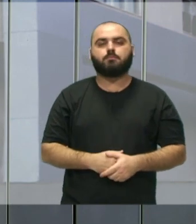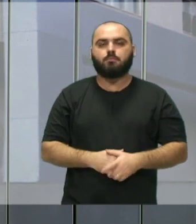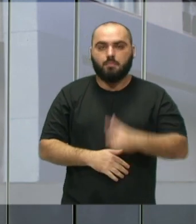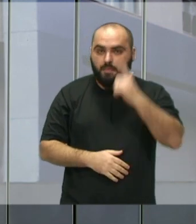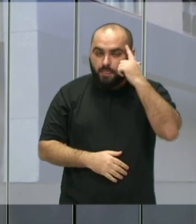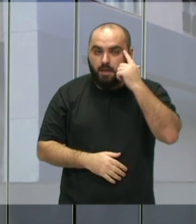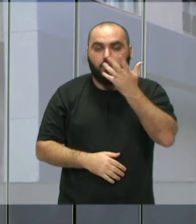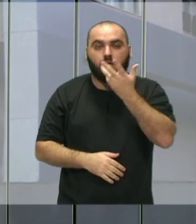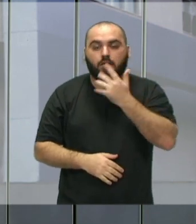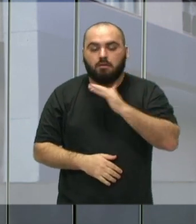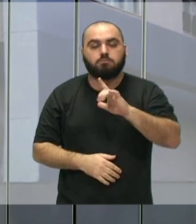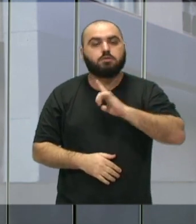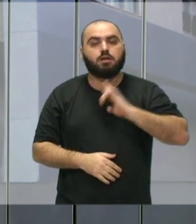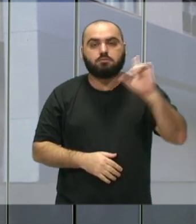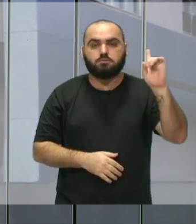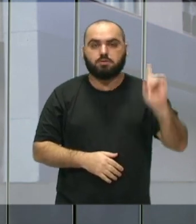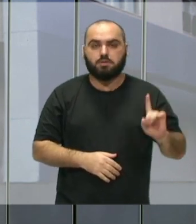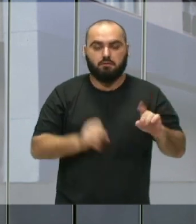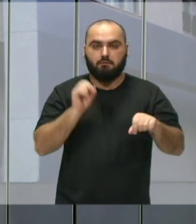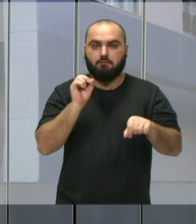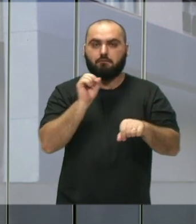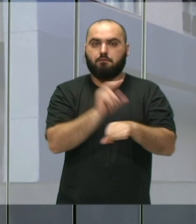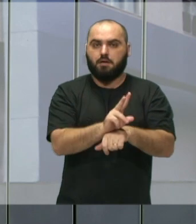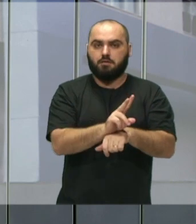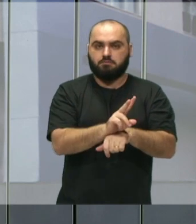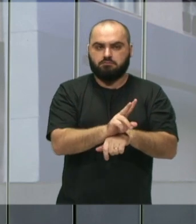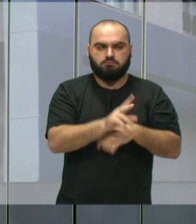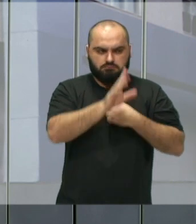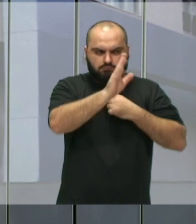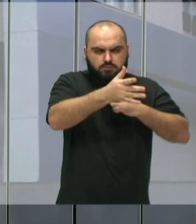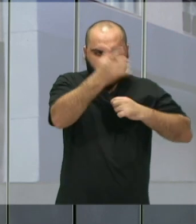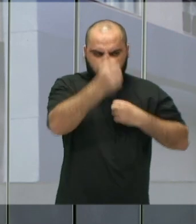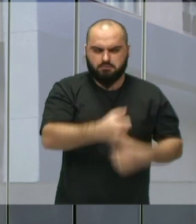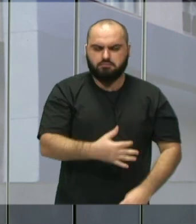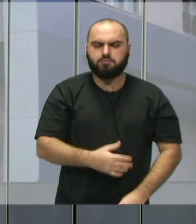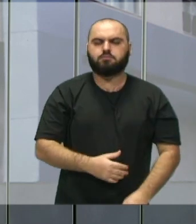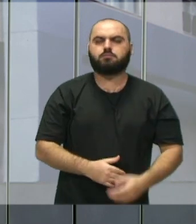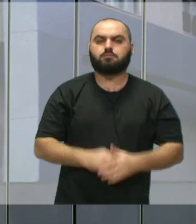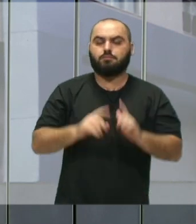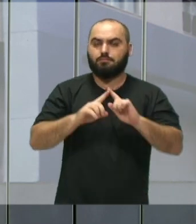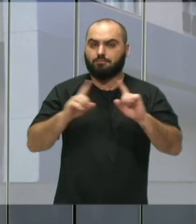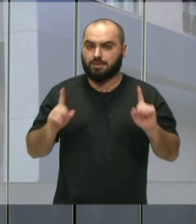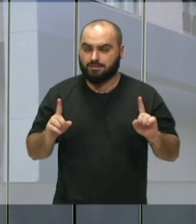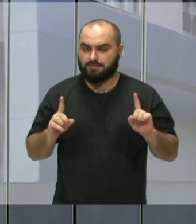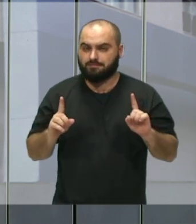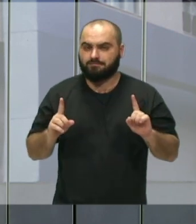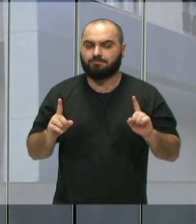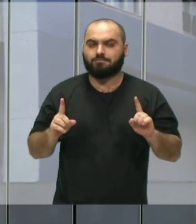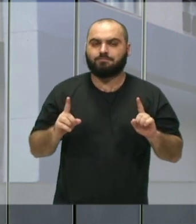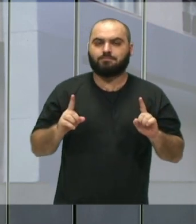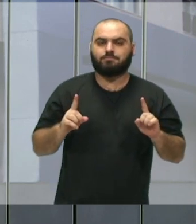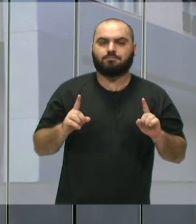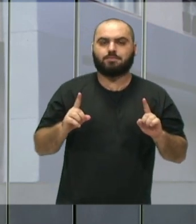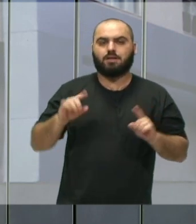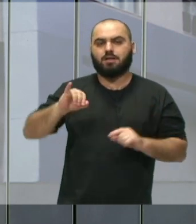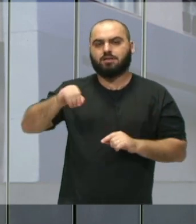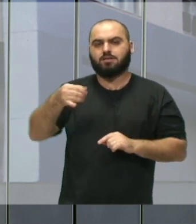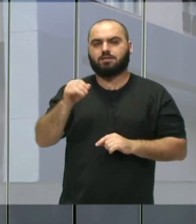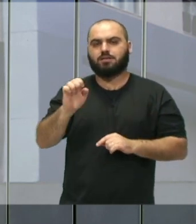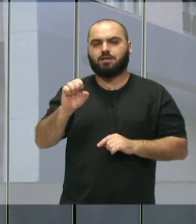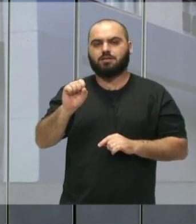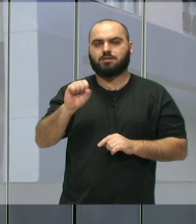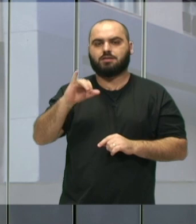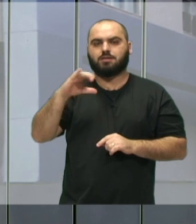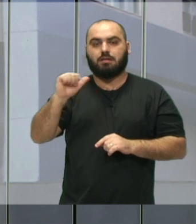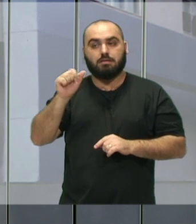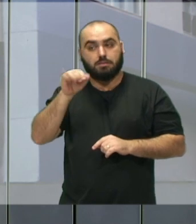ela tem o direito à vaga, isso já é garantido, você bem falou. Mas essa é até a Jéssica, se estiver